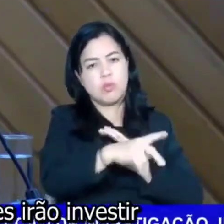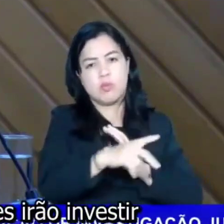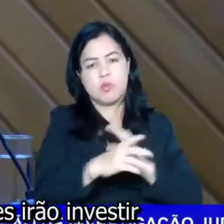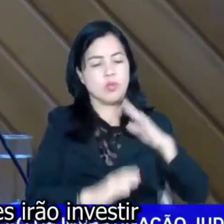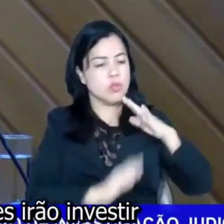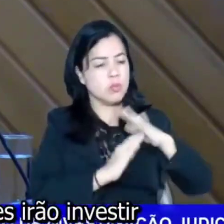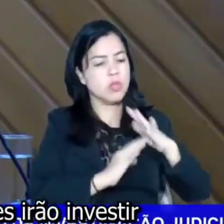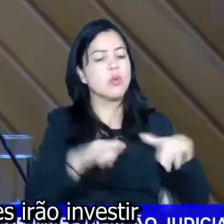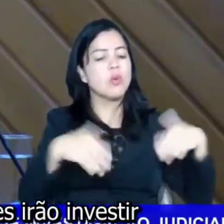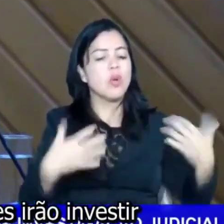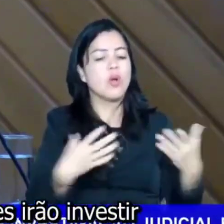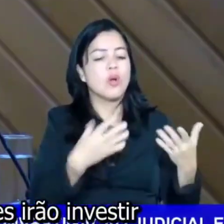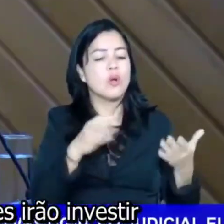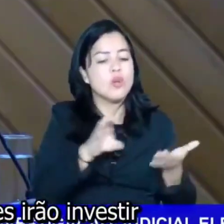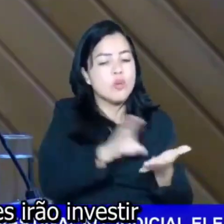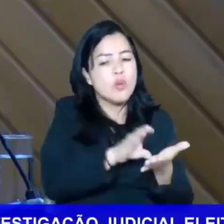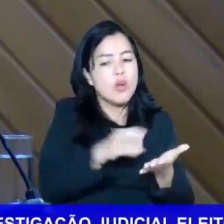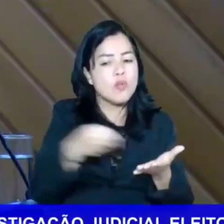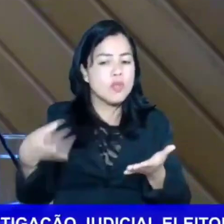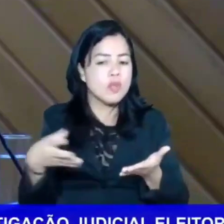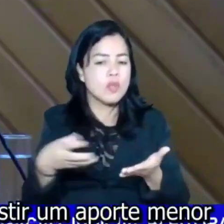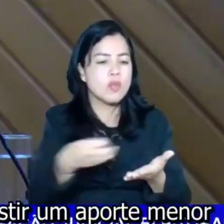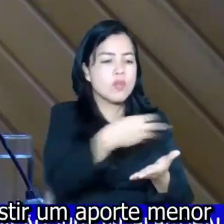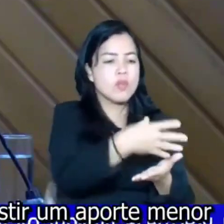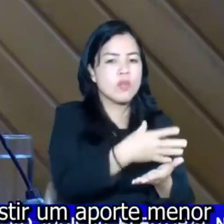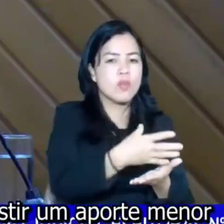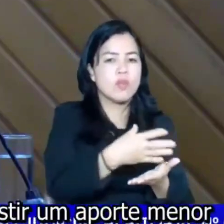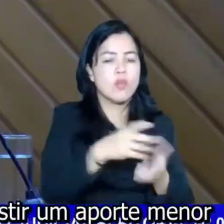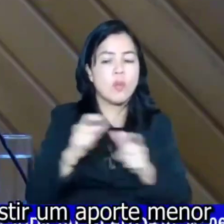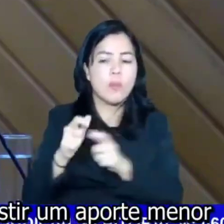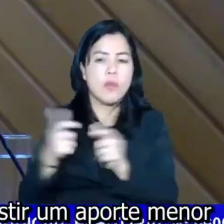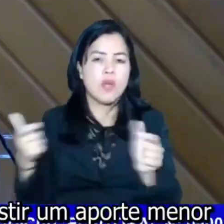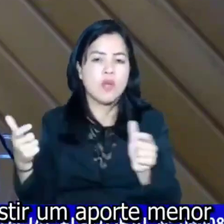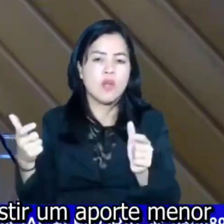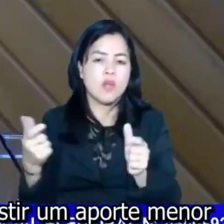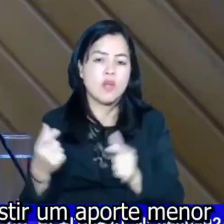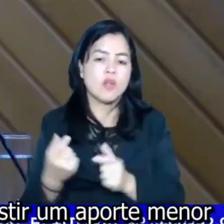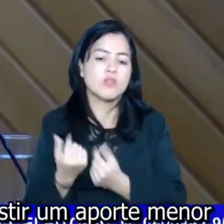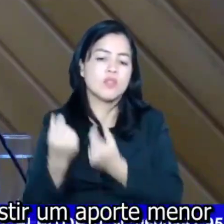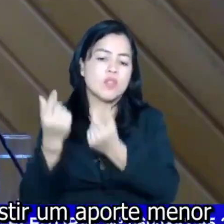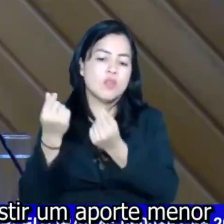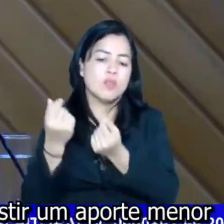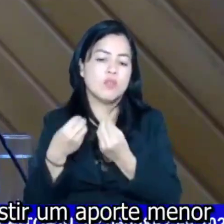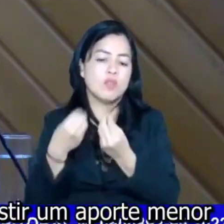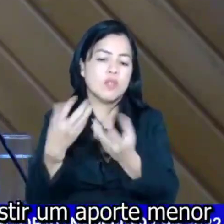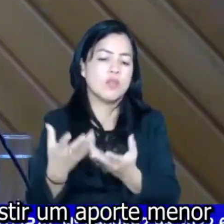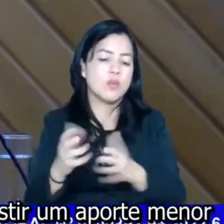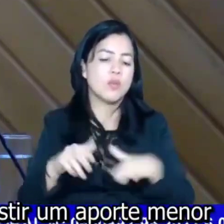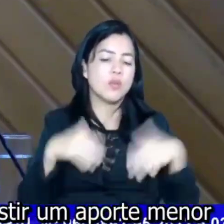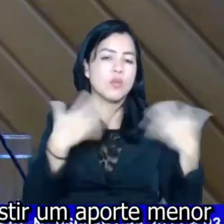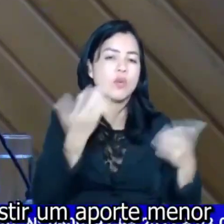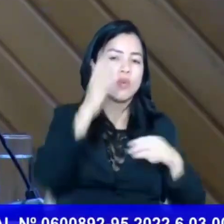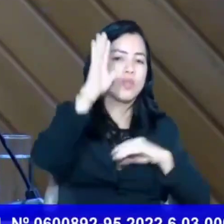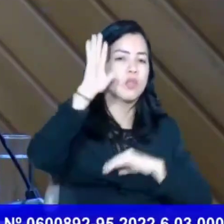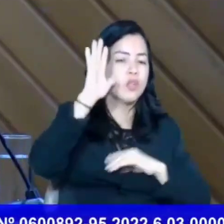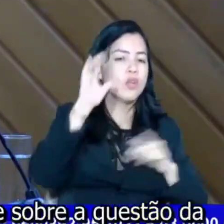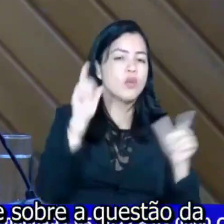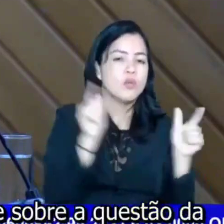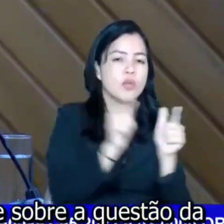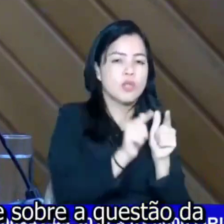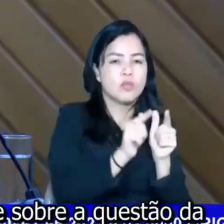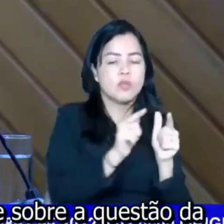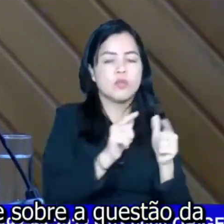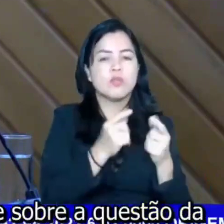para qual candidato eles irão investir um aporte maior de valor ou qual candidato eles irão investir um aporte menor.